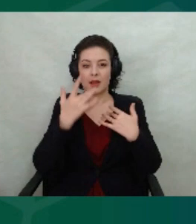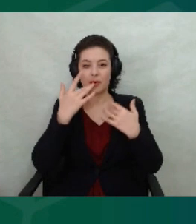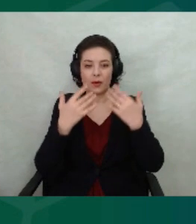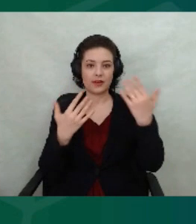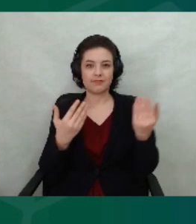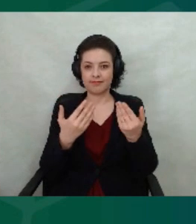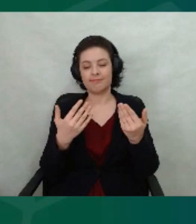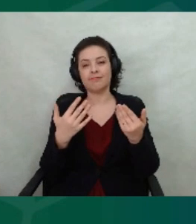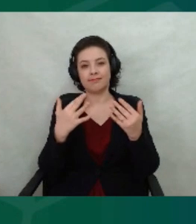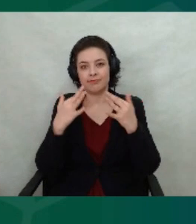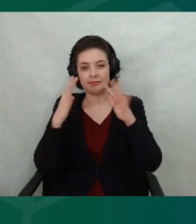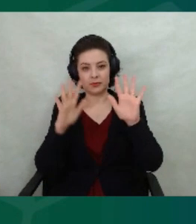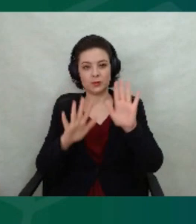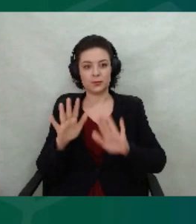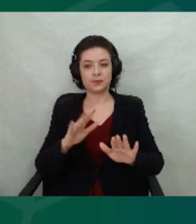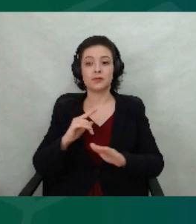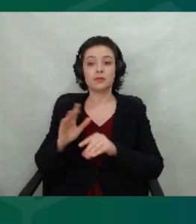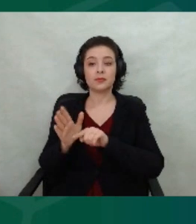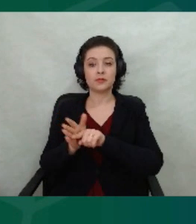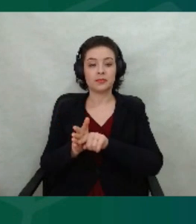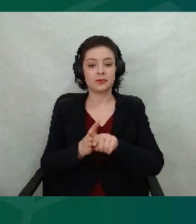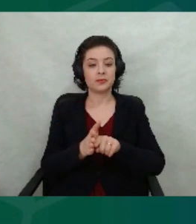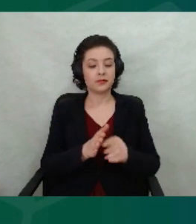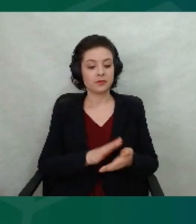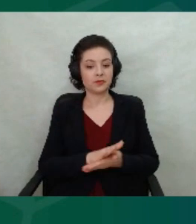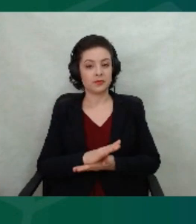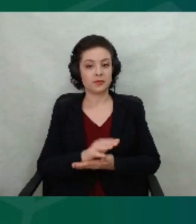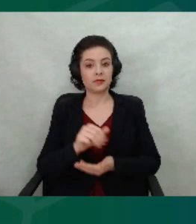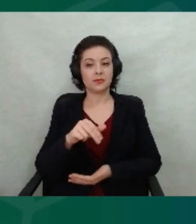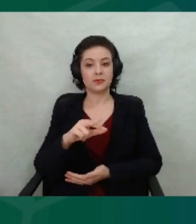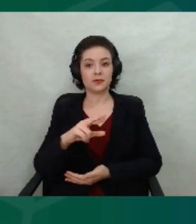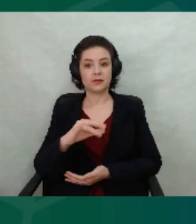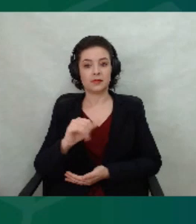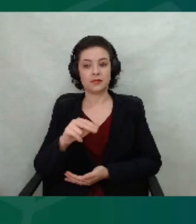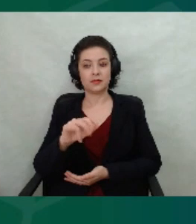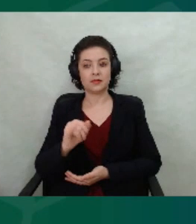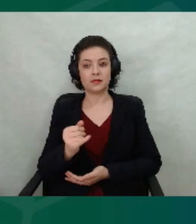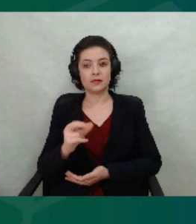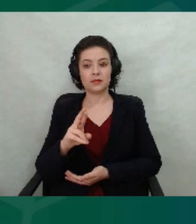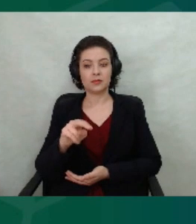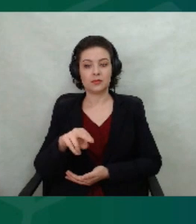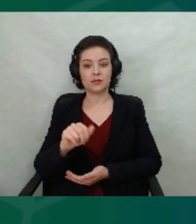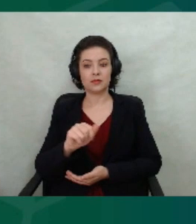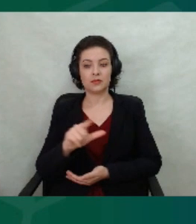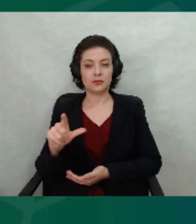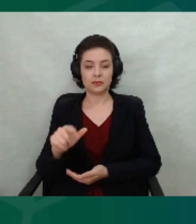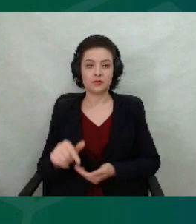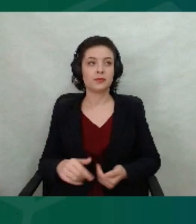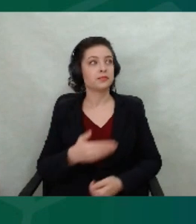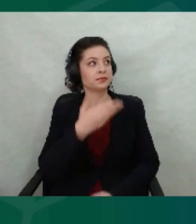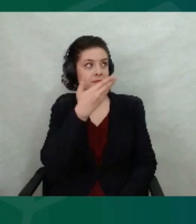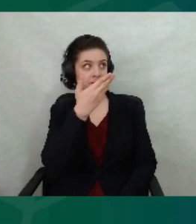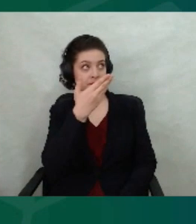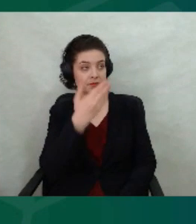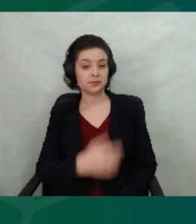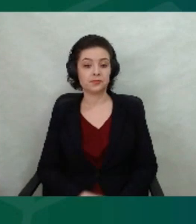um estudo que foi publicado também no American Journal of Infection Control. Ele foi um estudo